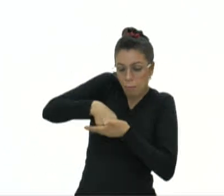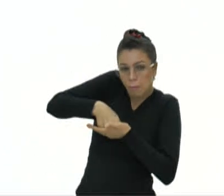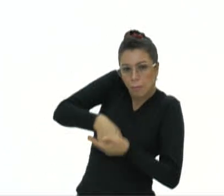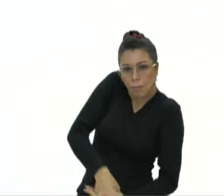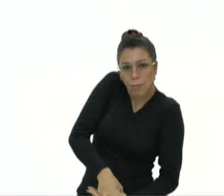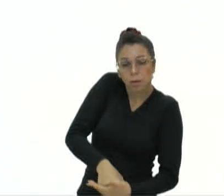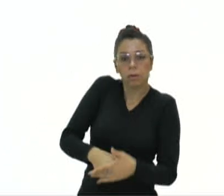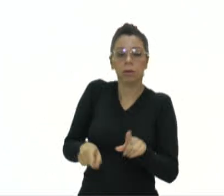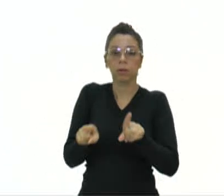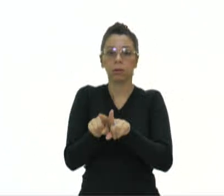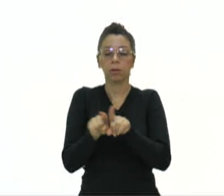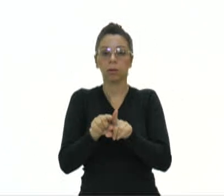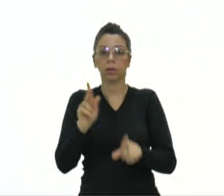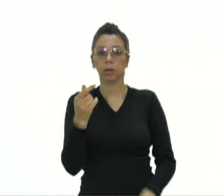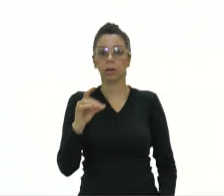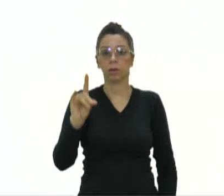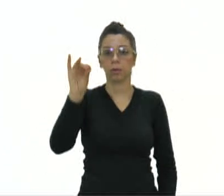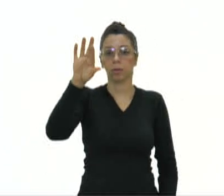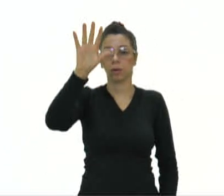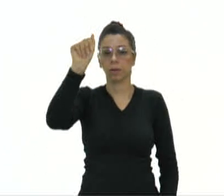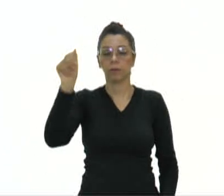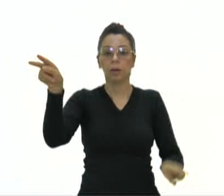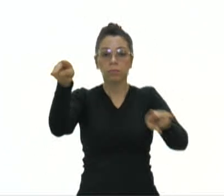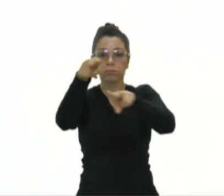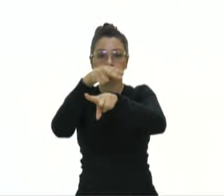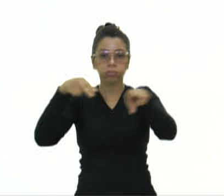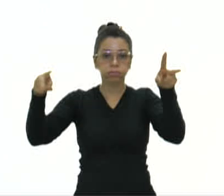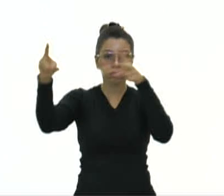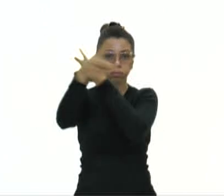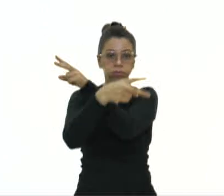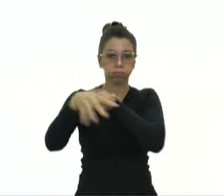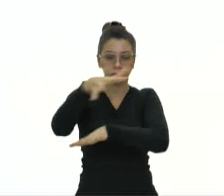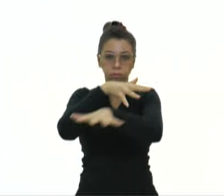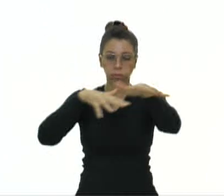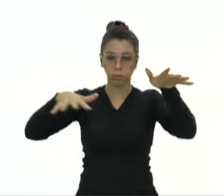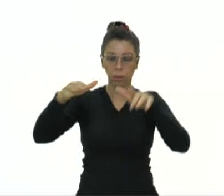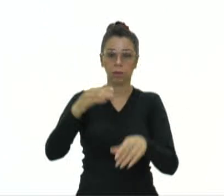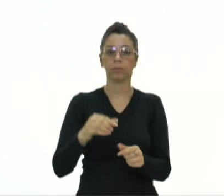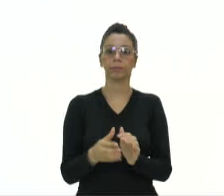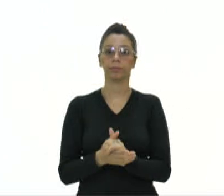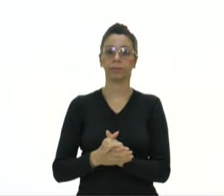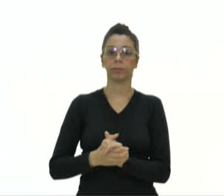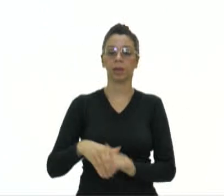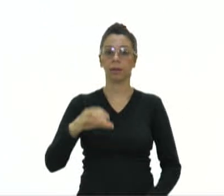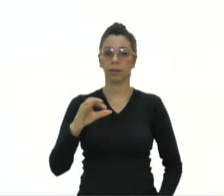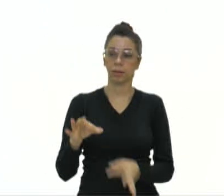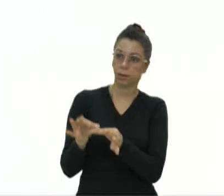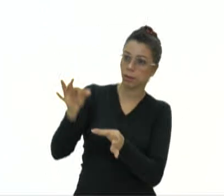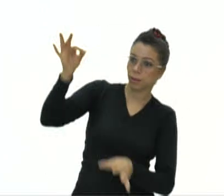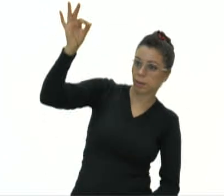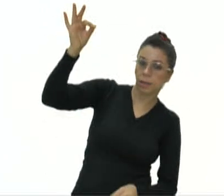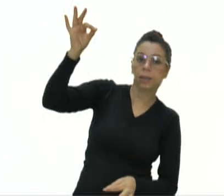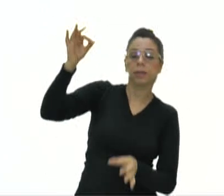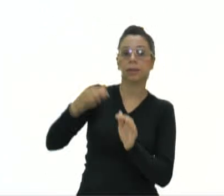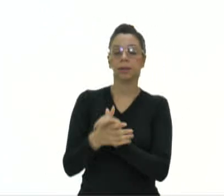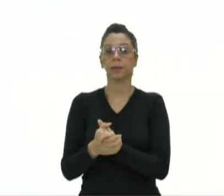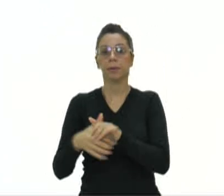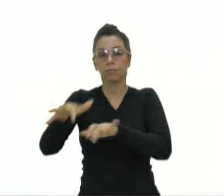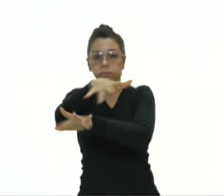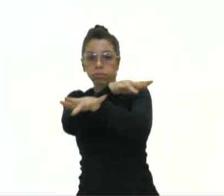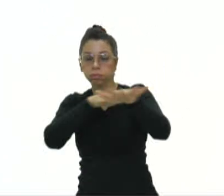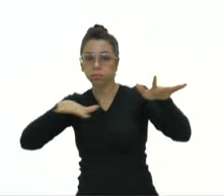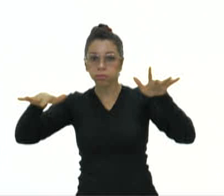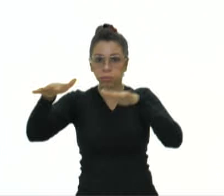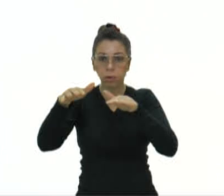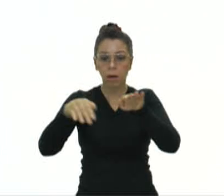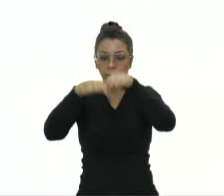atmosférica, hidrografia e massas de ar. Letra C, altitude, massas de ar, maritimidade e